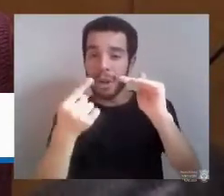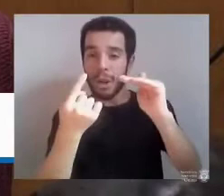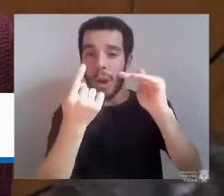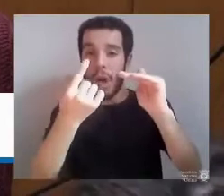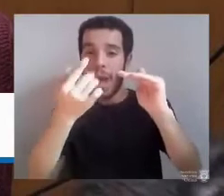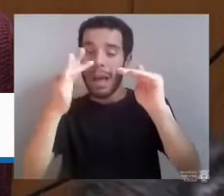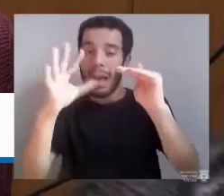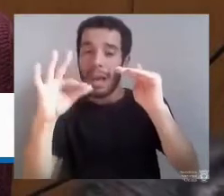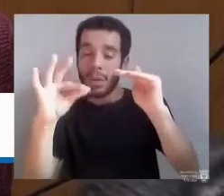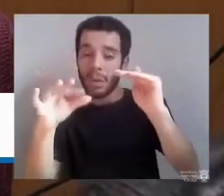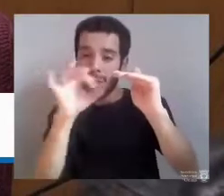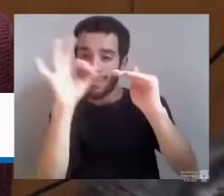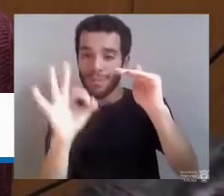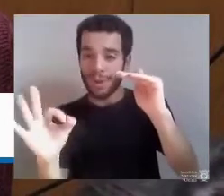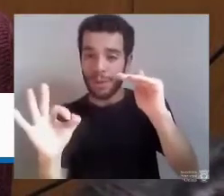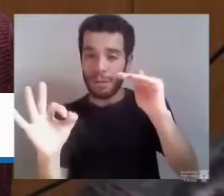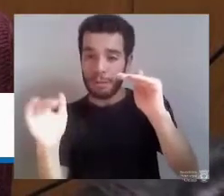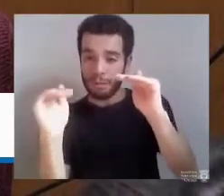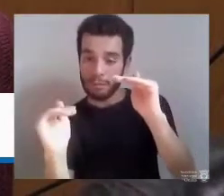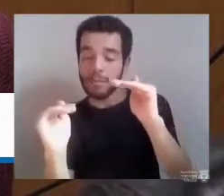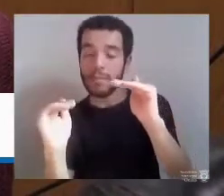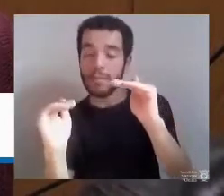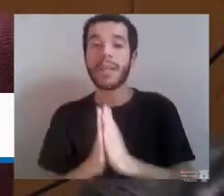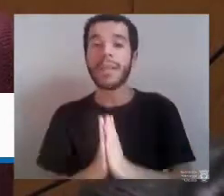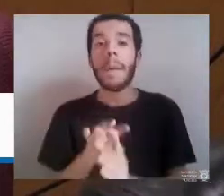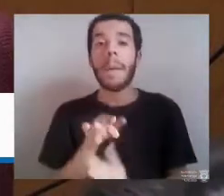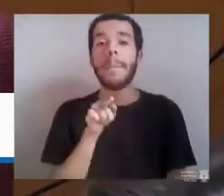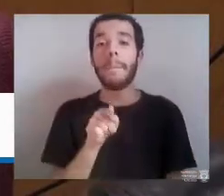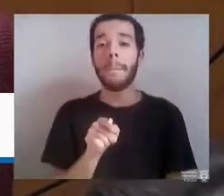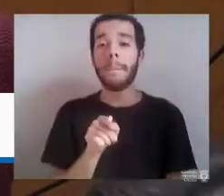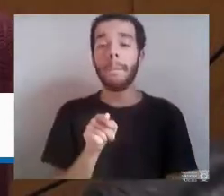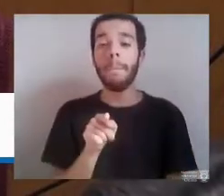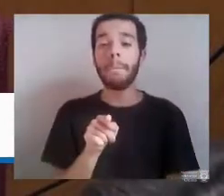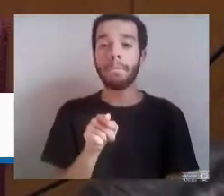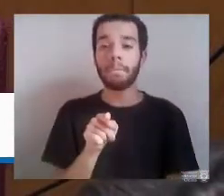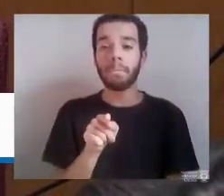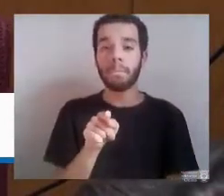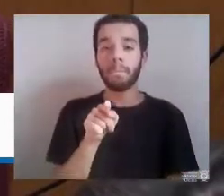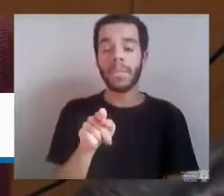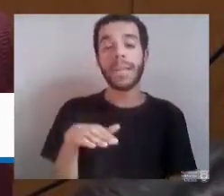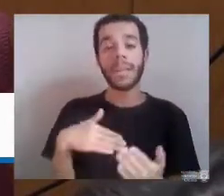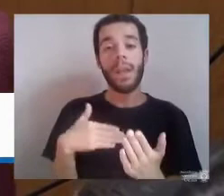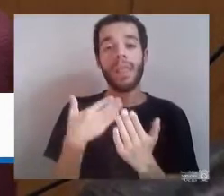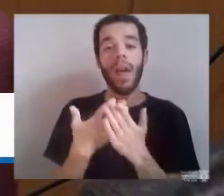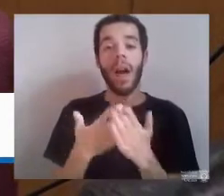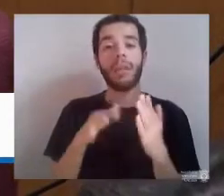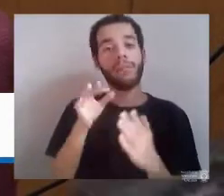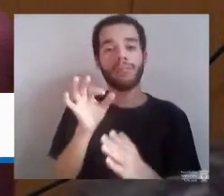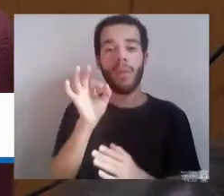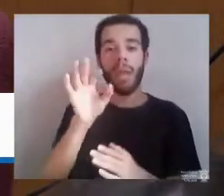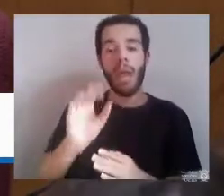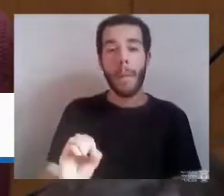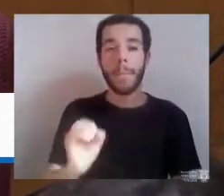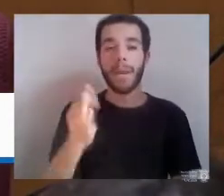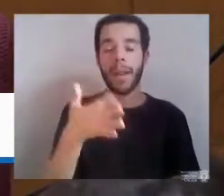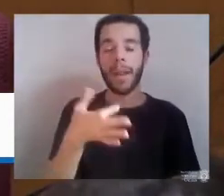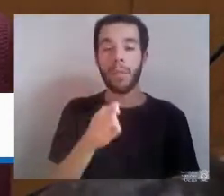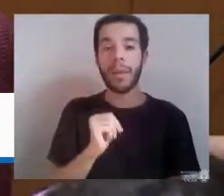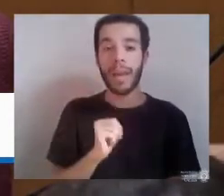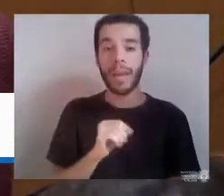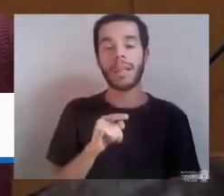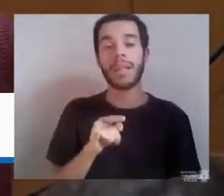0,14% do preço base. Portanto, e daqui resultaria a primeira recomendação do Partido Socialista, atenção